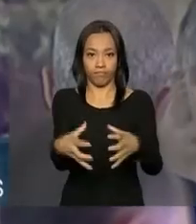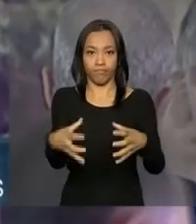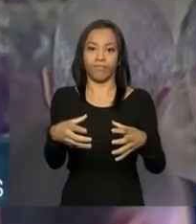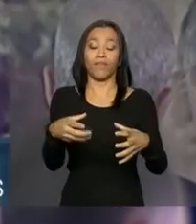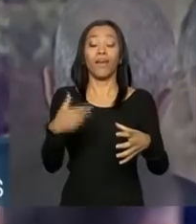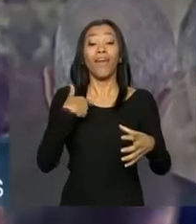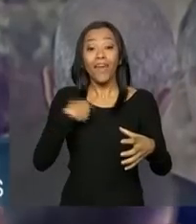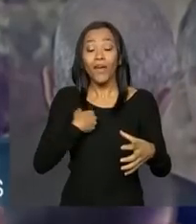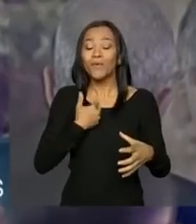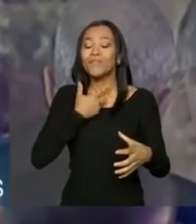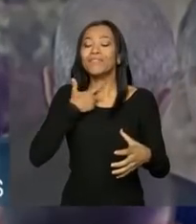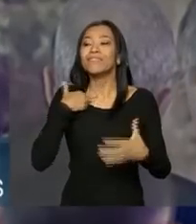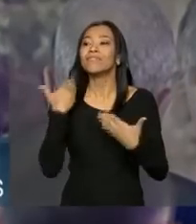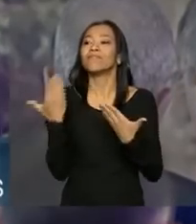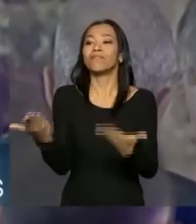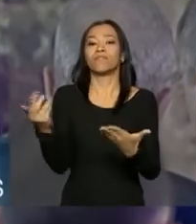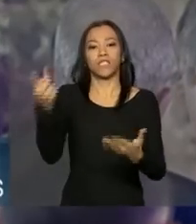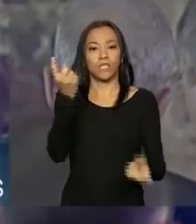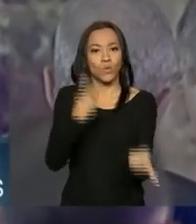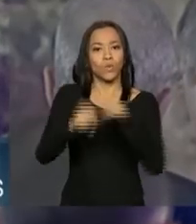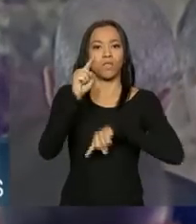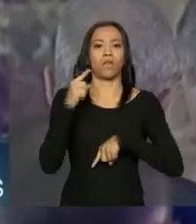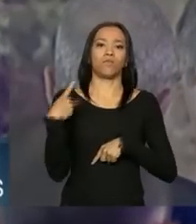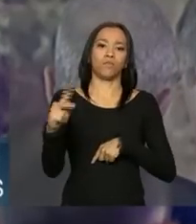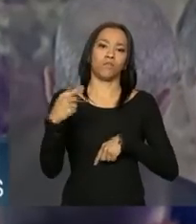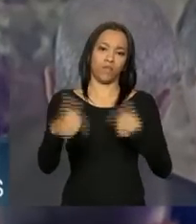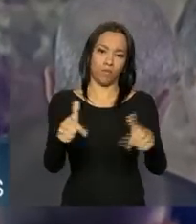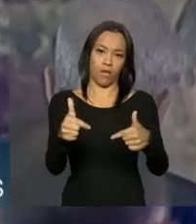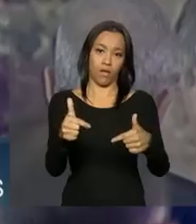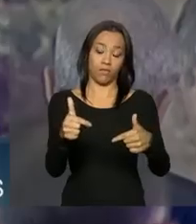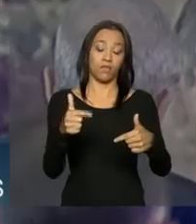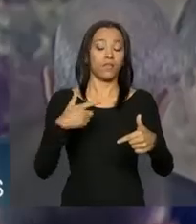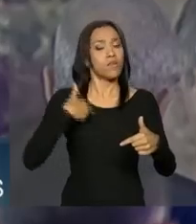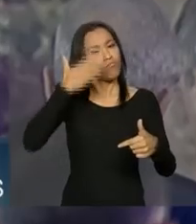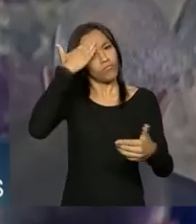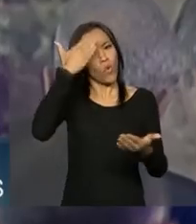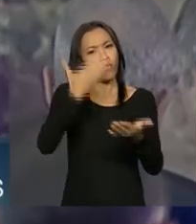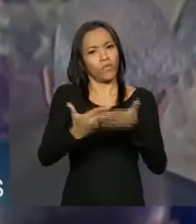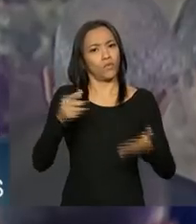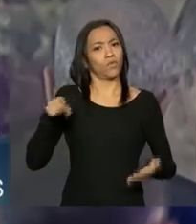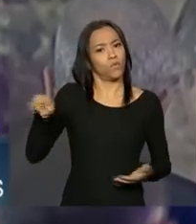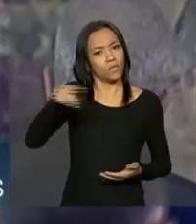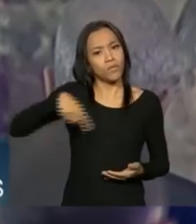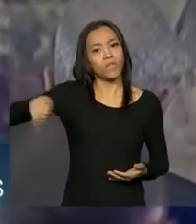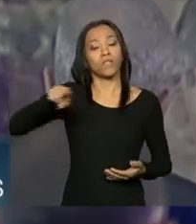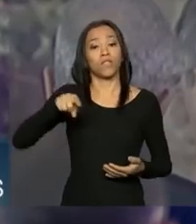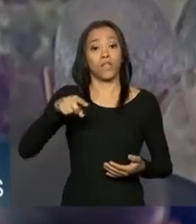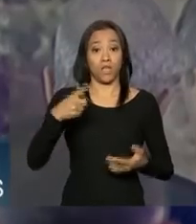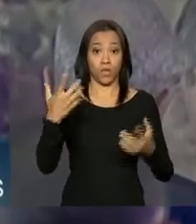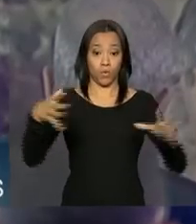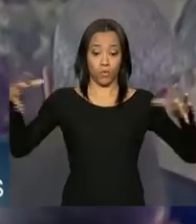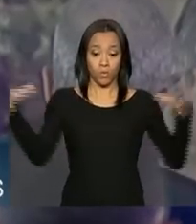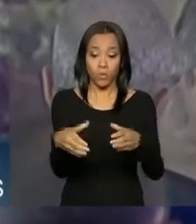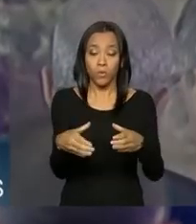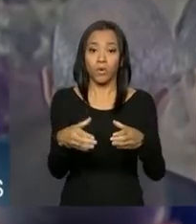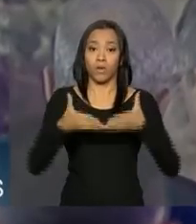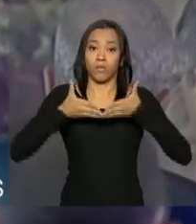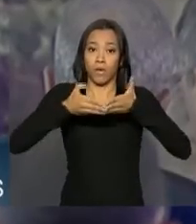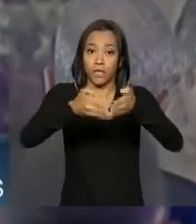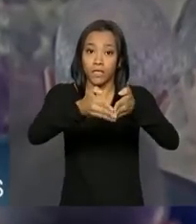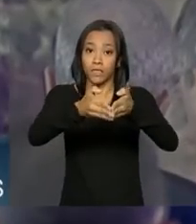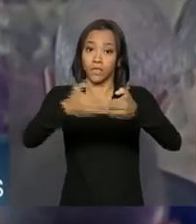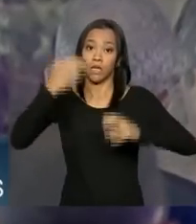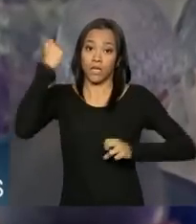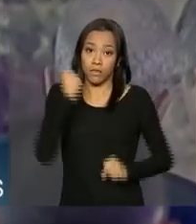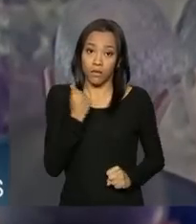Desejo-lhes muito sucesso em suas missões. Confio que, sob sua liderança, nossas Forças Armadas